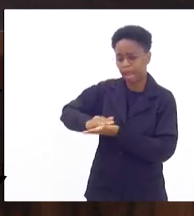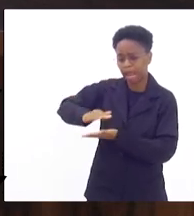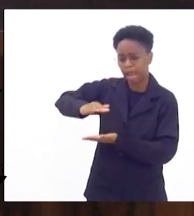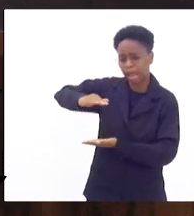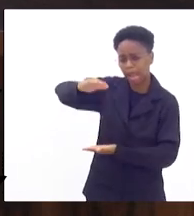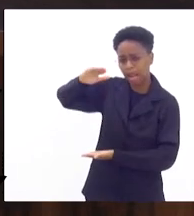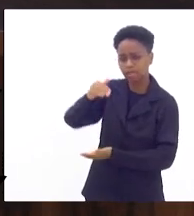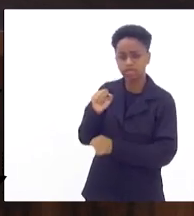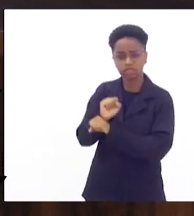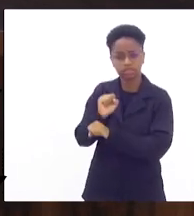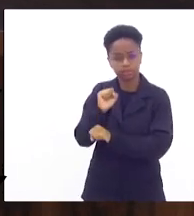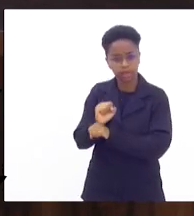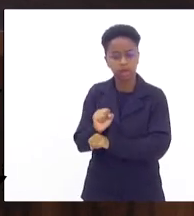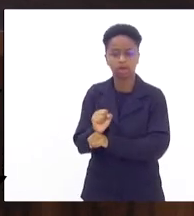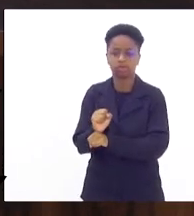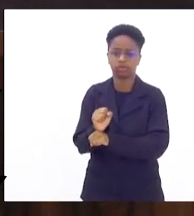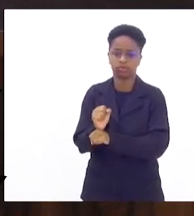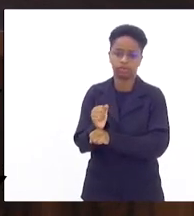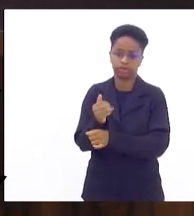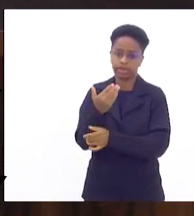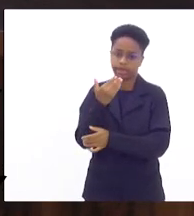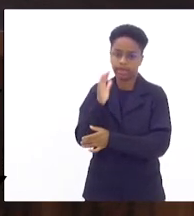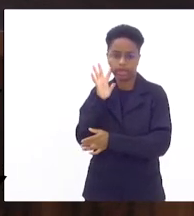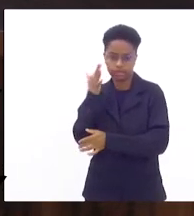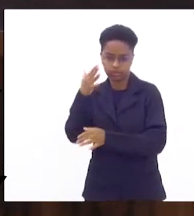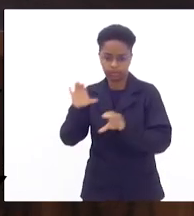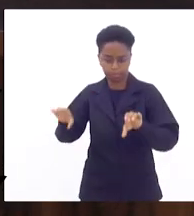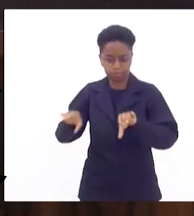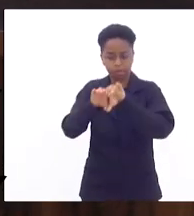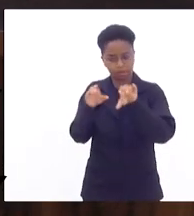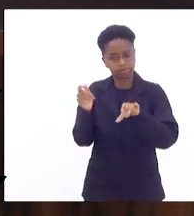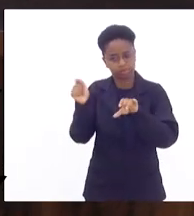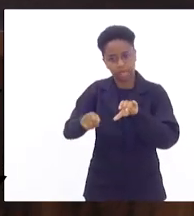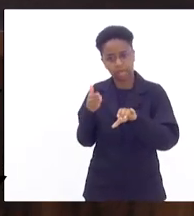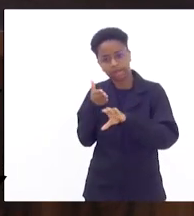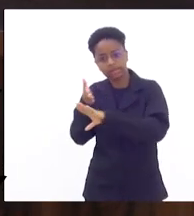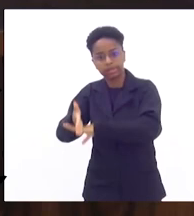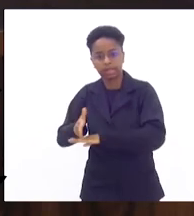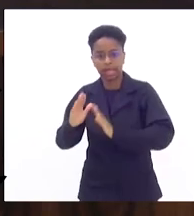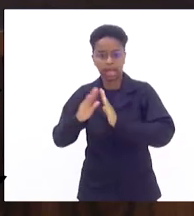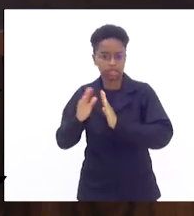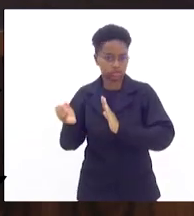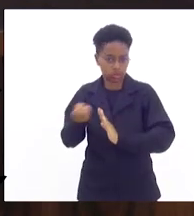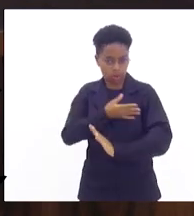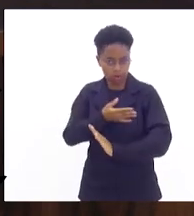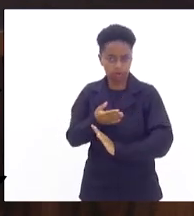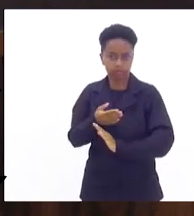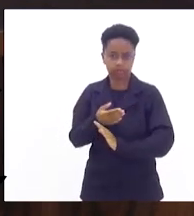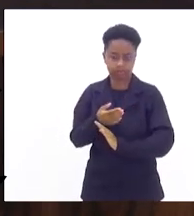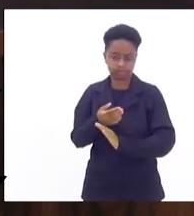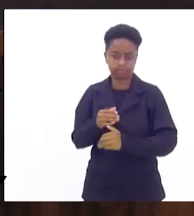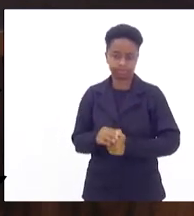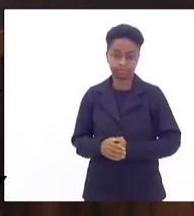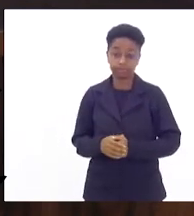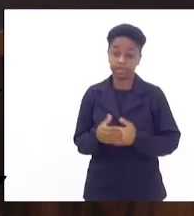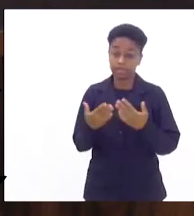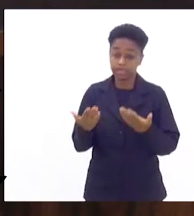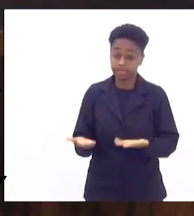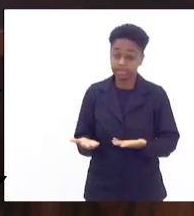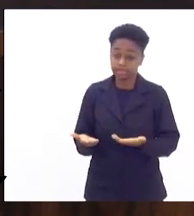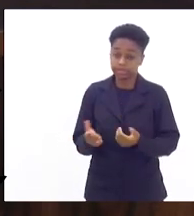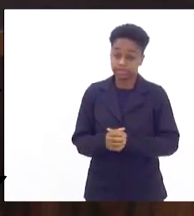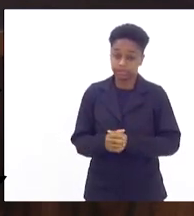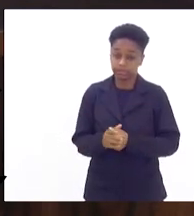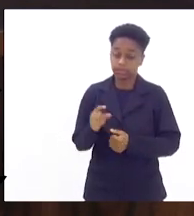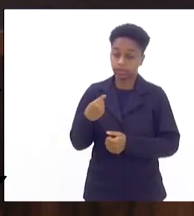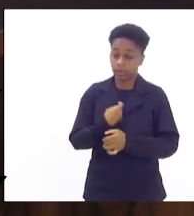esperando para que seja feita a sua ligação e poder entrar no seu tão sonhada casa própria, a